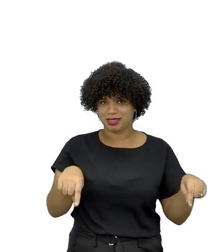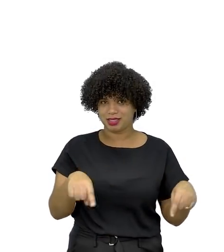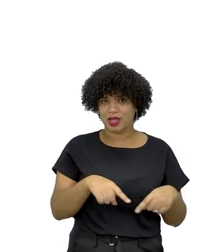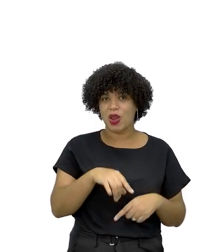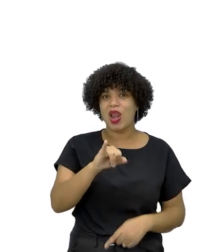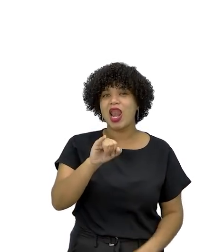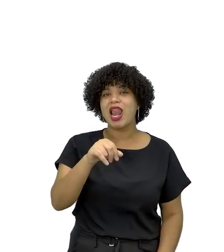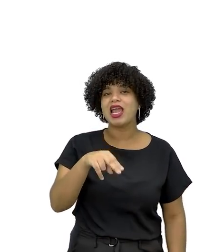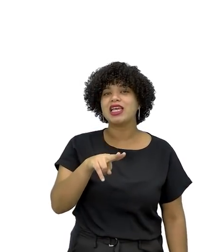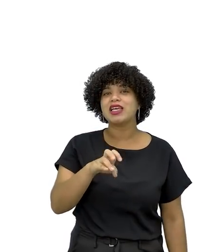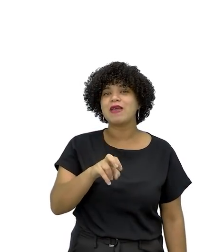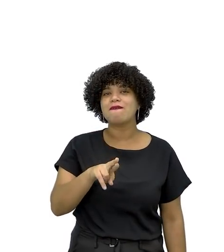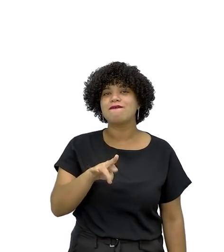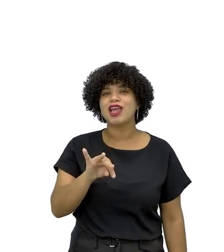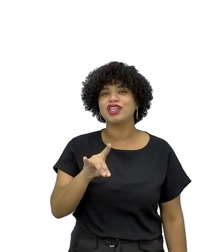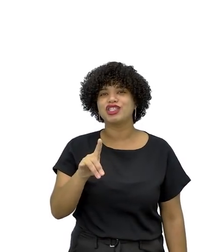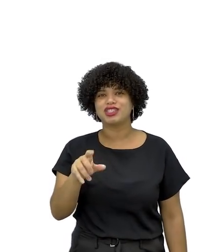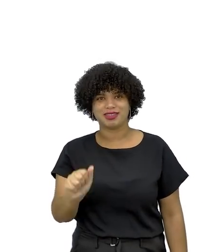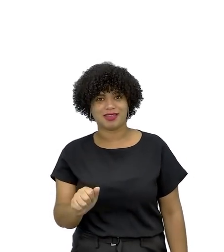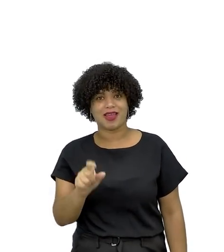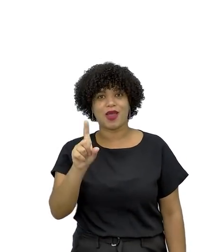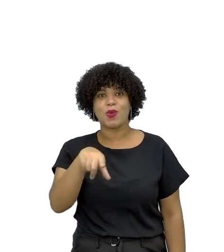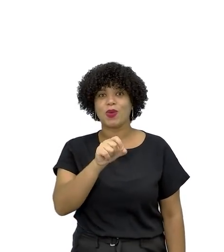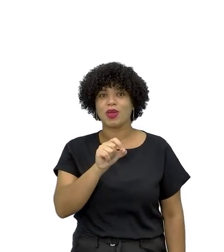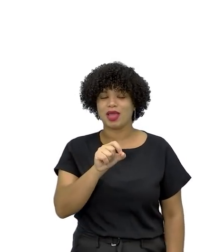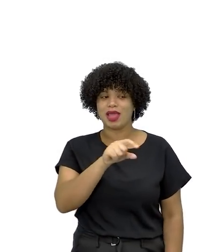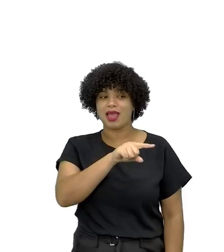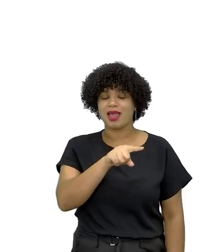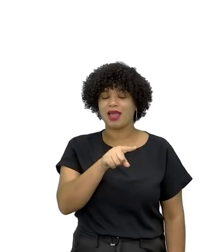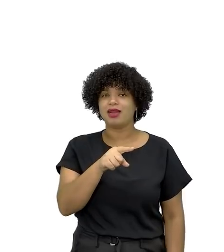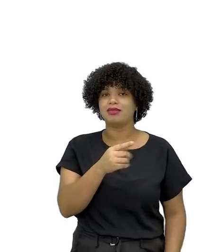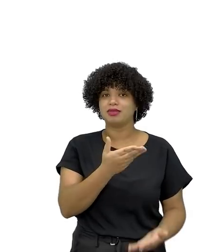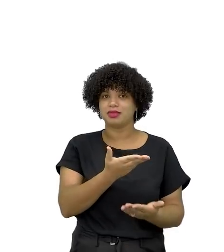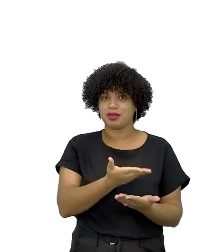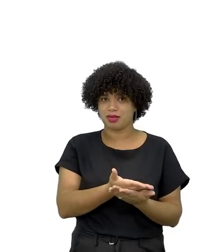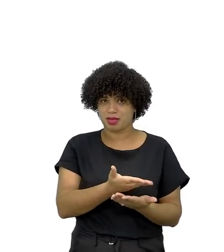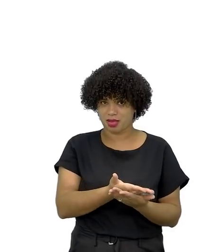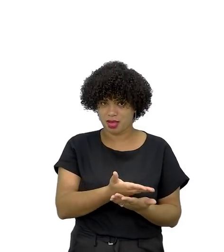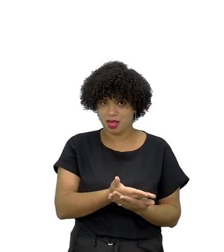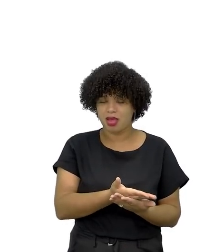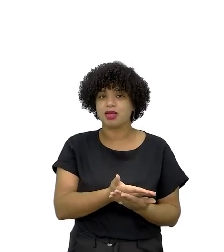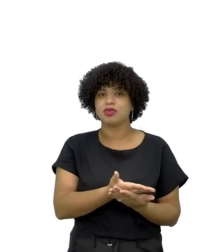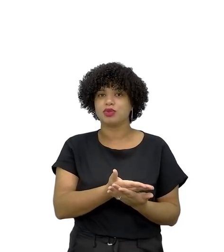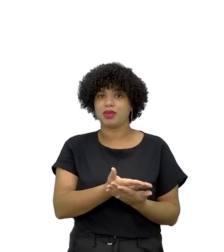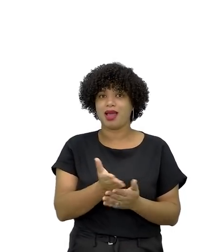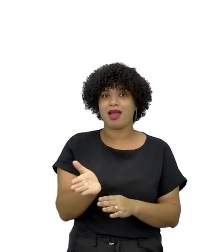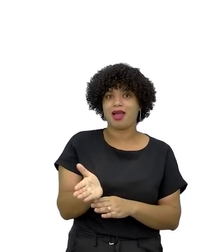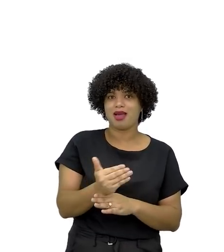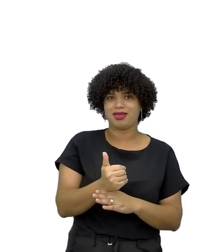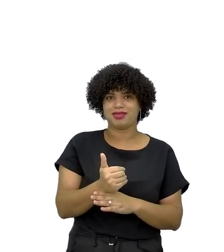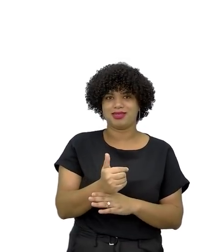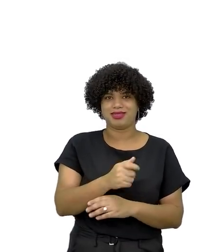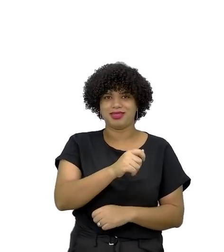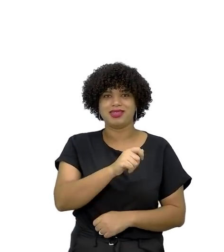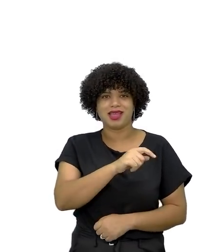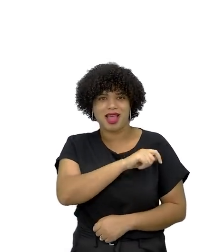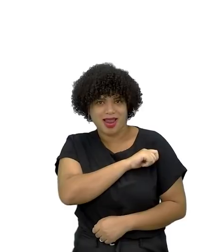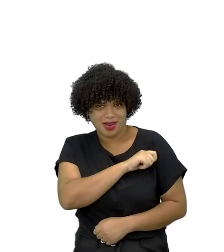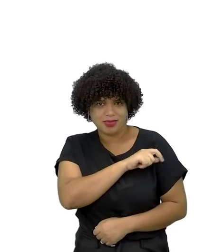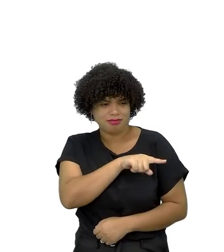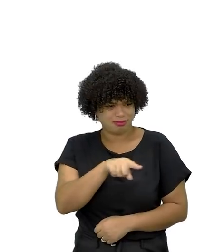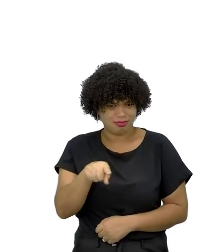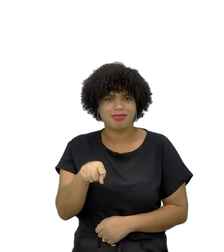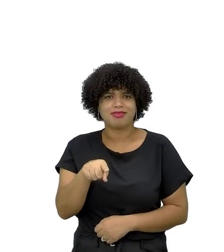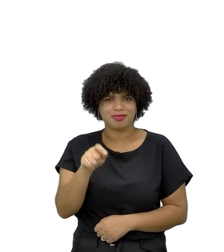trazer as suas pesquisas para compartilhar com os demais do grupo, que eles construam relatórios, e aí a gente, de